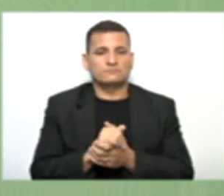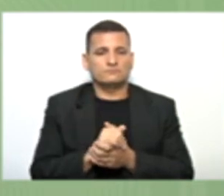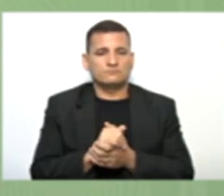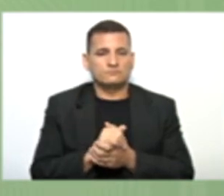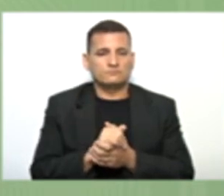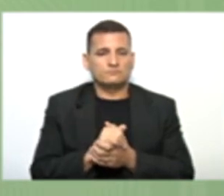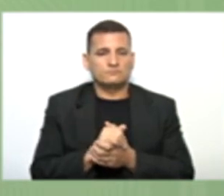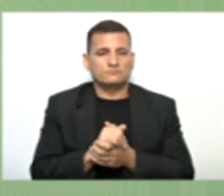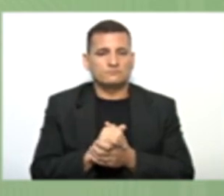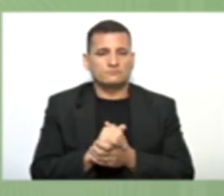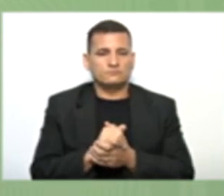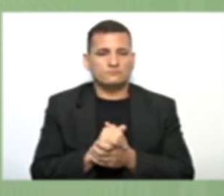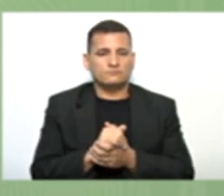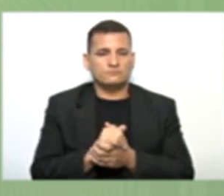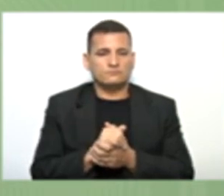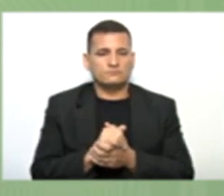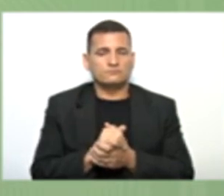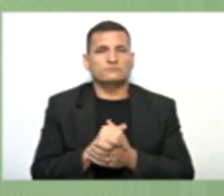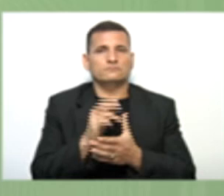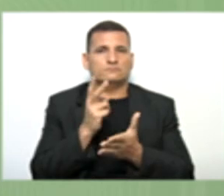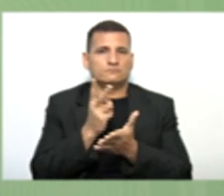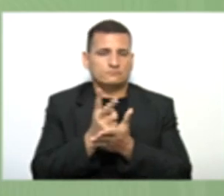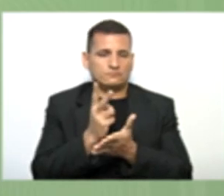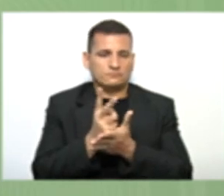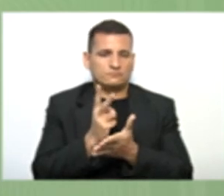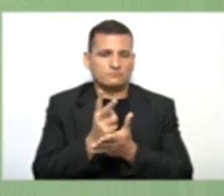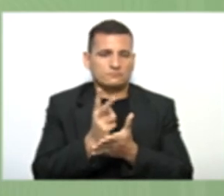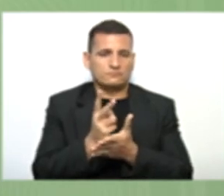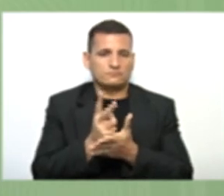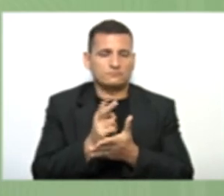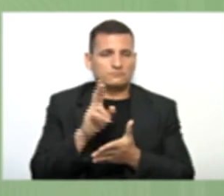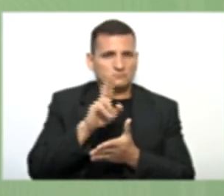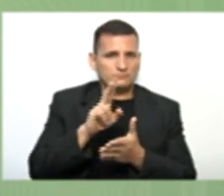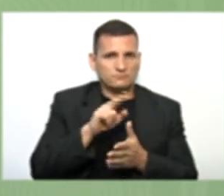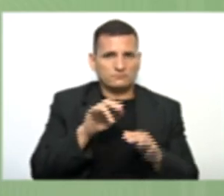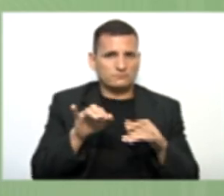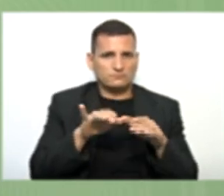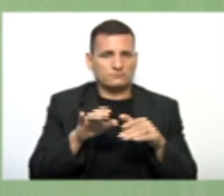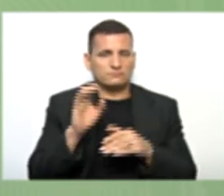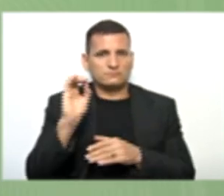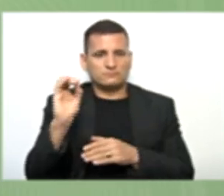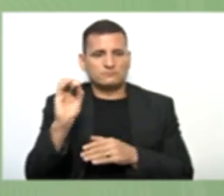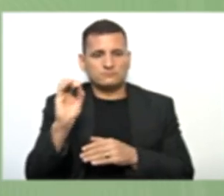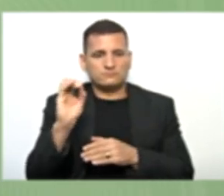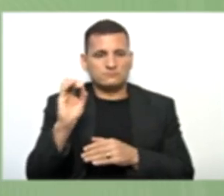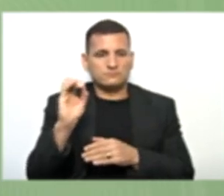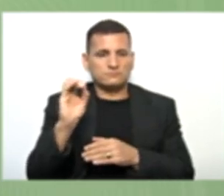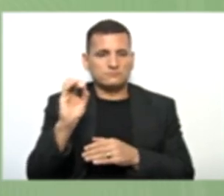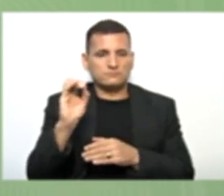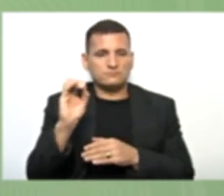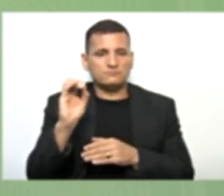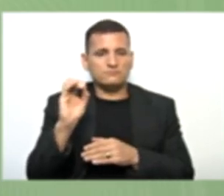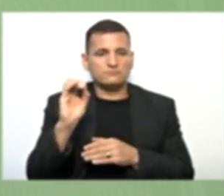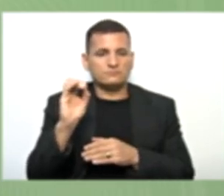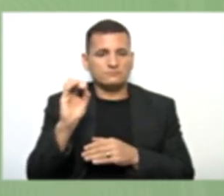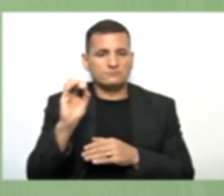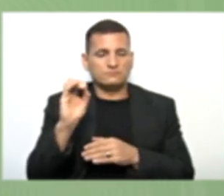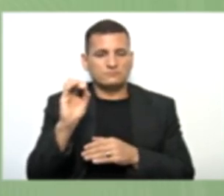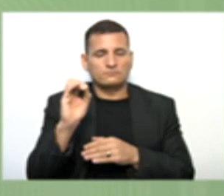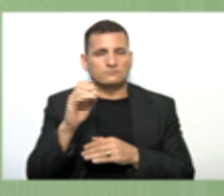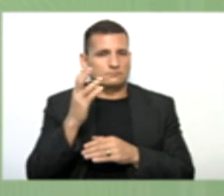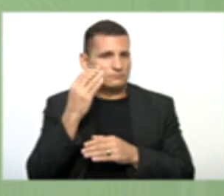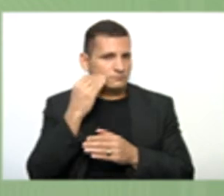tá bom? O que é? A mesma coisa. Poxa, mas o usuário digitou lá a bolinha, aí digitou a posição da bolinha. Ele vai fazer a